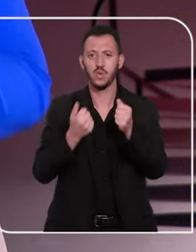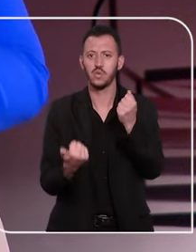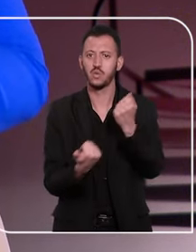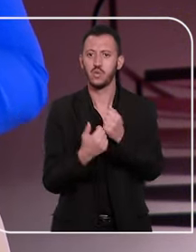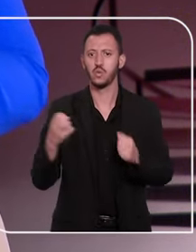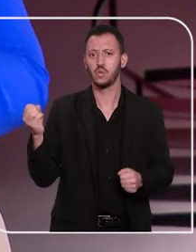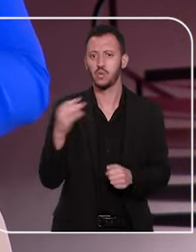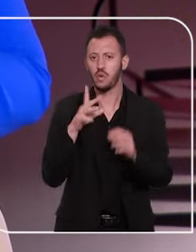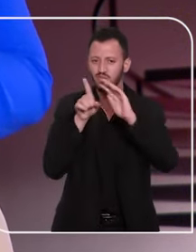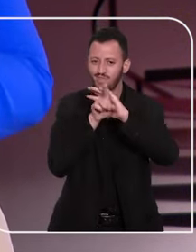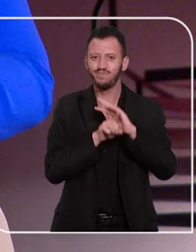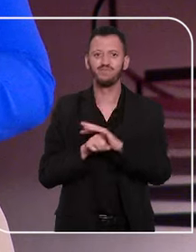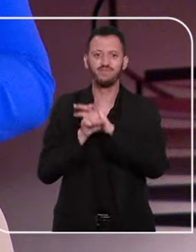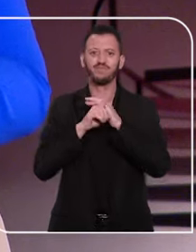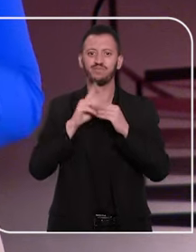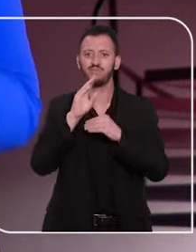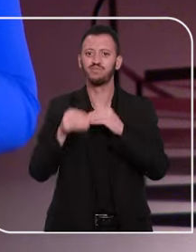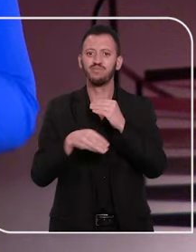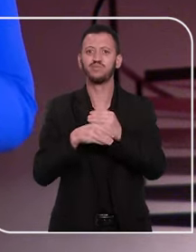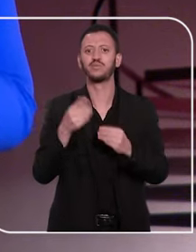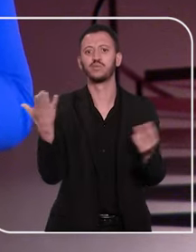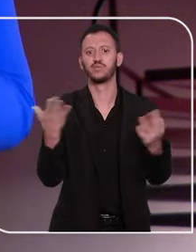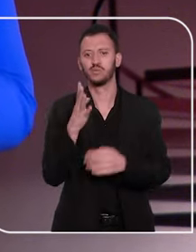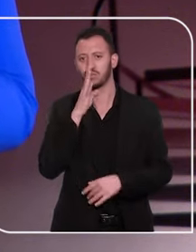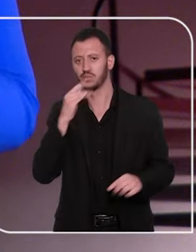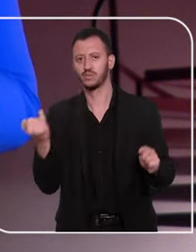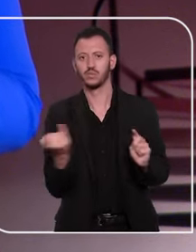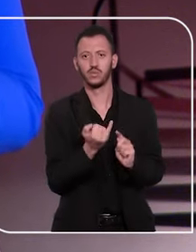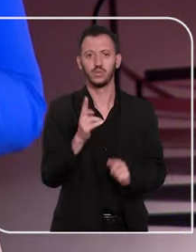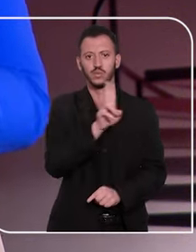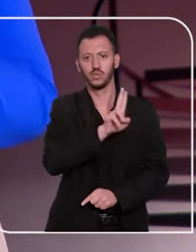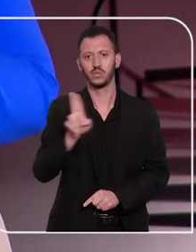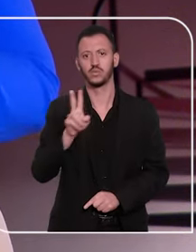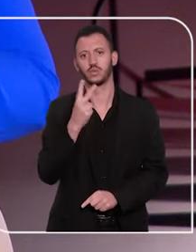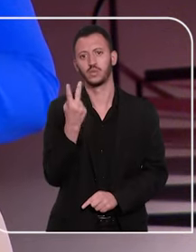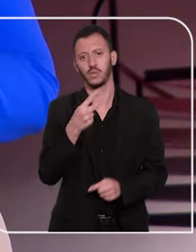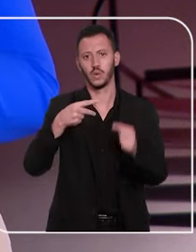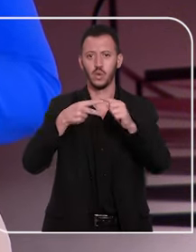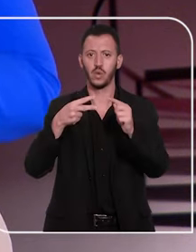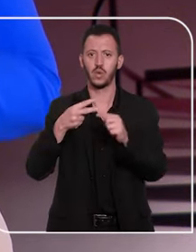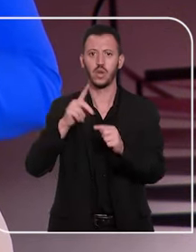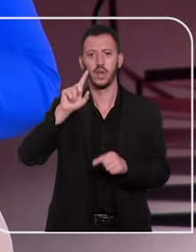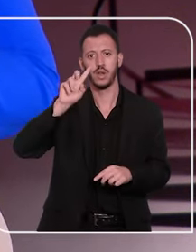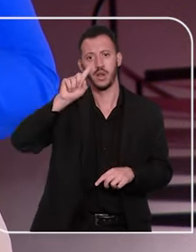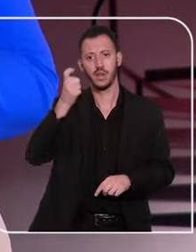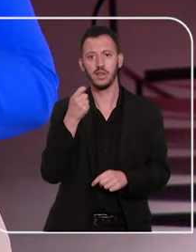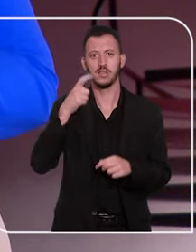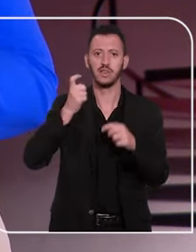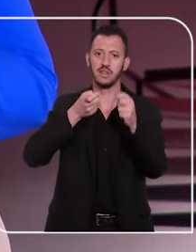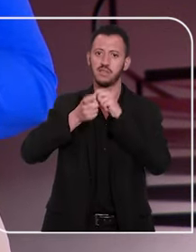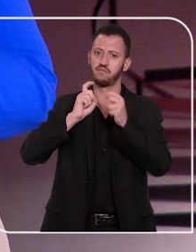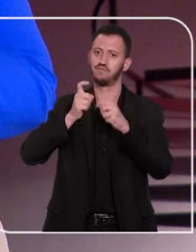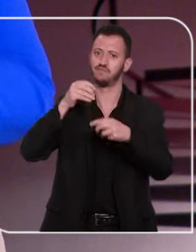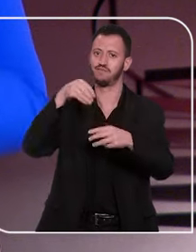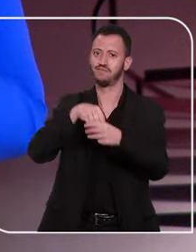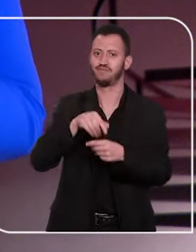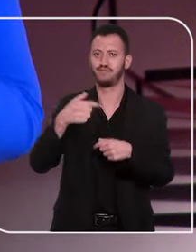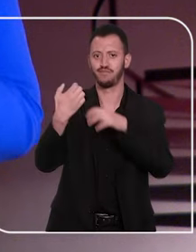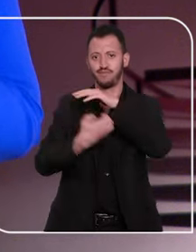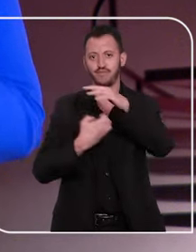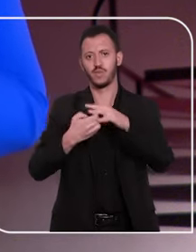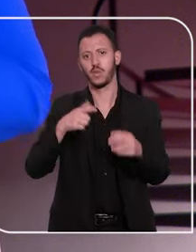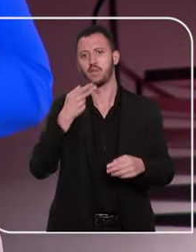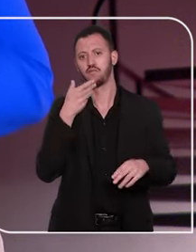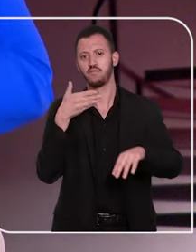suporte a novas investigações e foram adicionados a denúncia os nomes de dois ex-administradores da empresa os